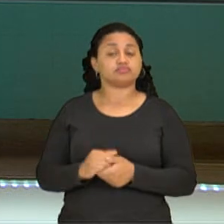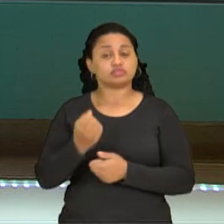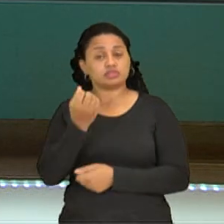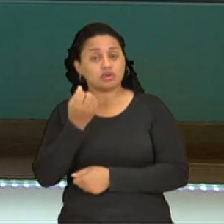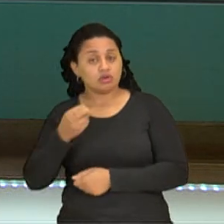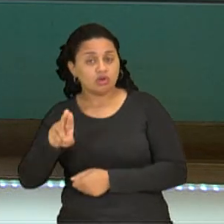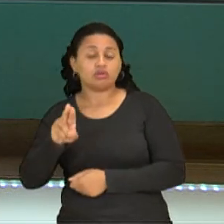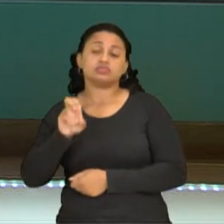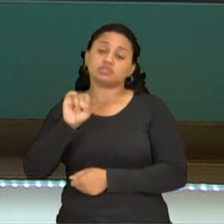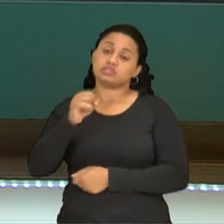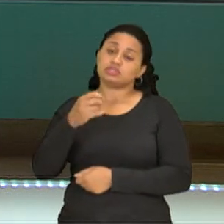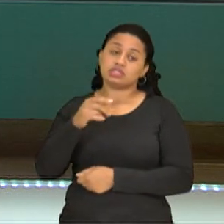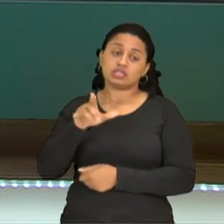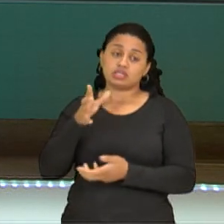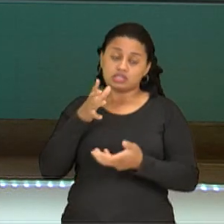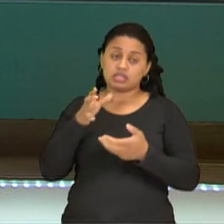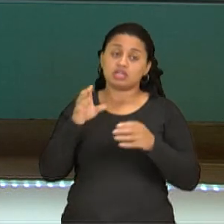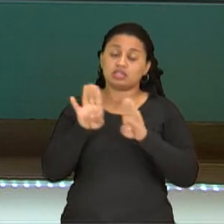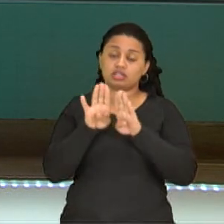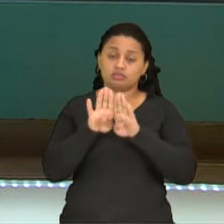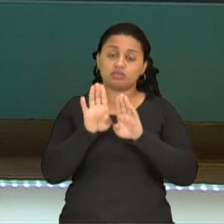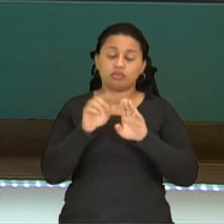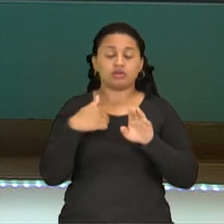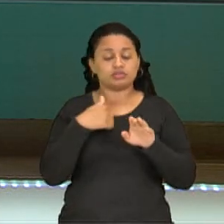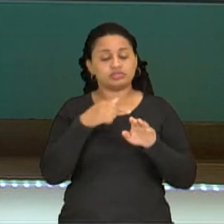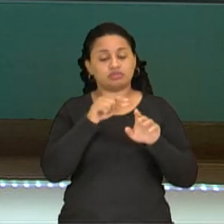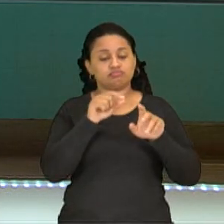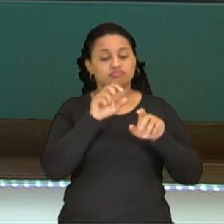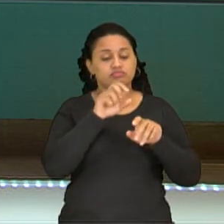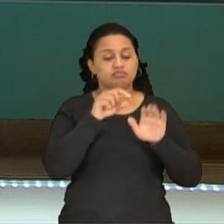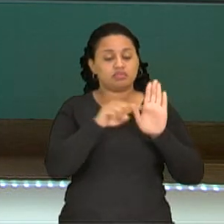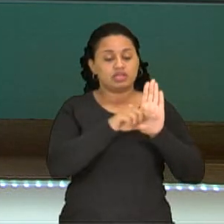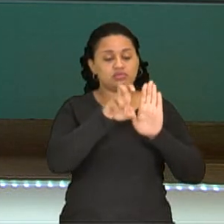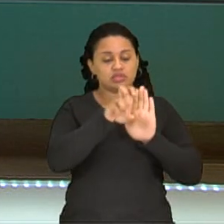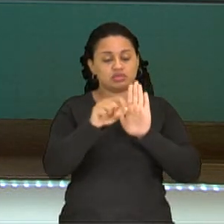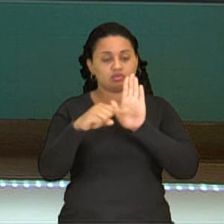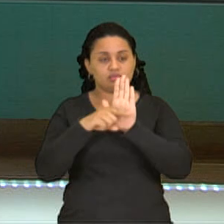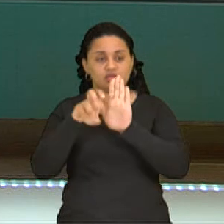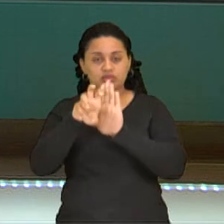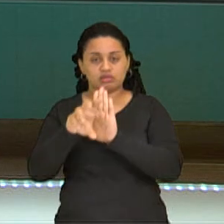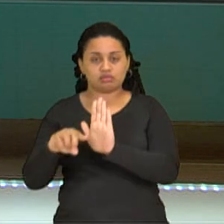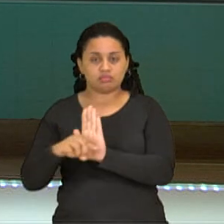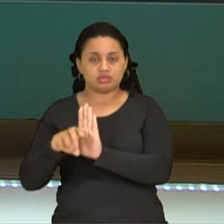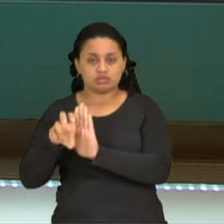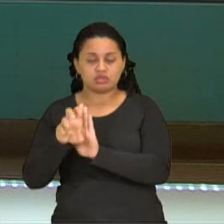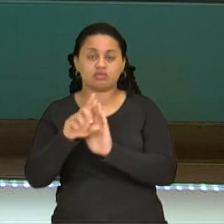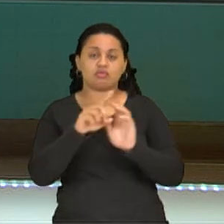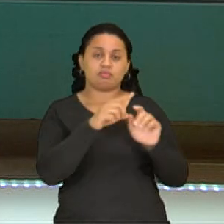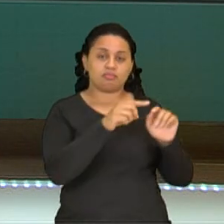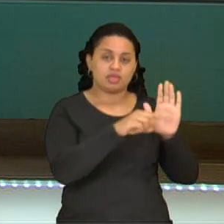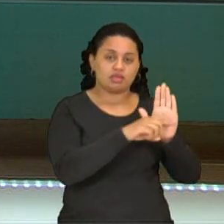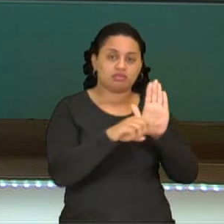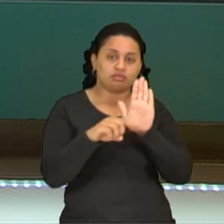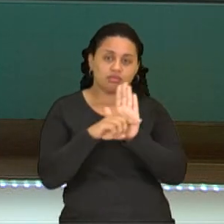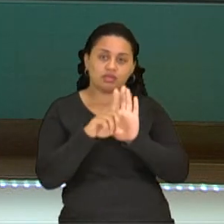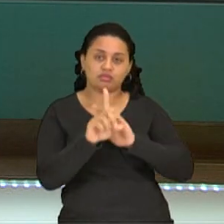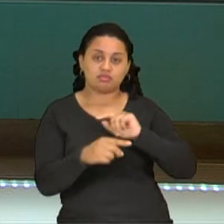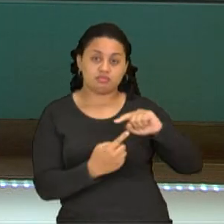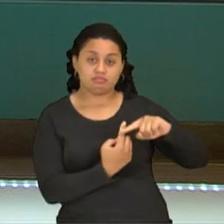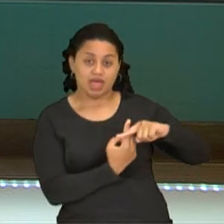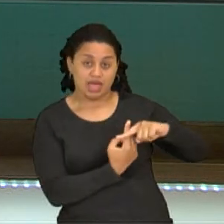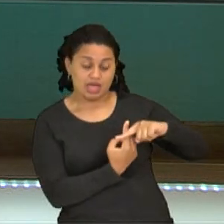você quiser, você pode fazer a regra do sinal também. Menos com menos é mais. O mais que